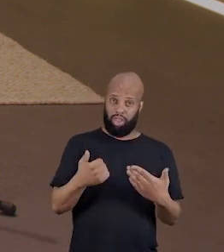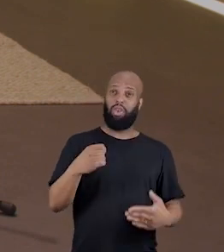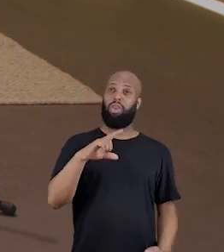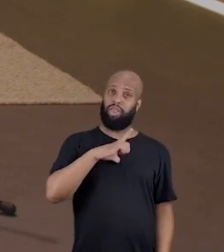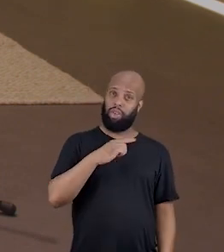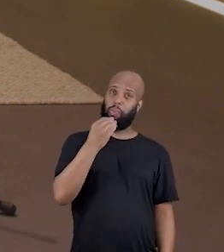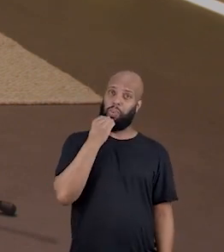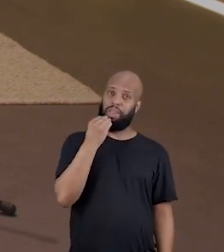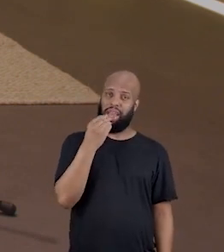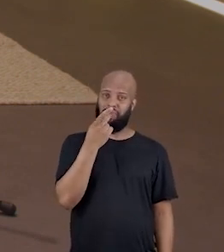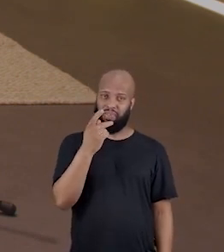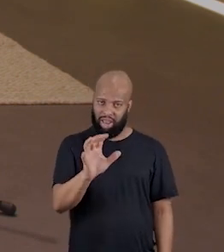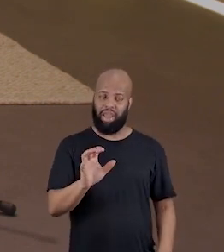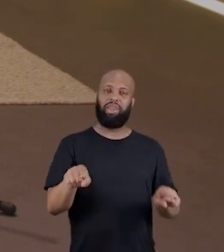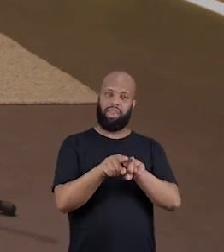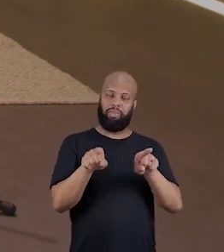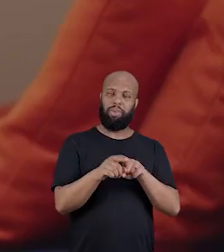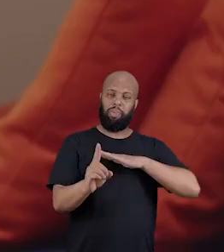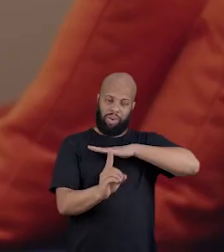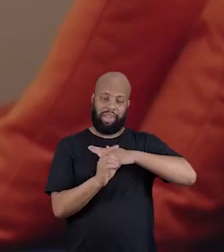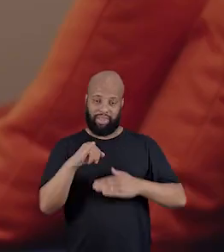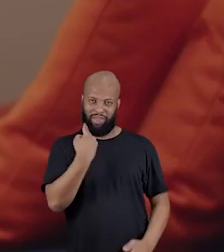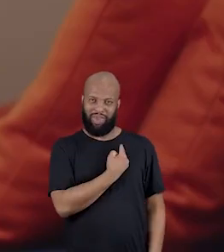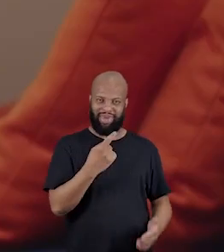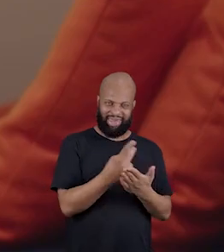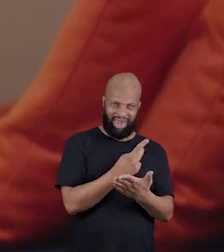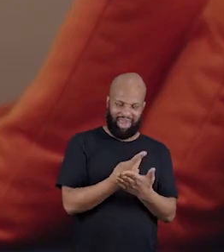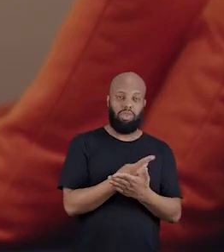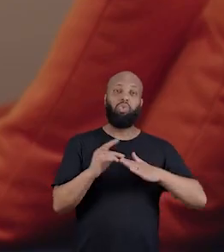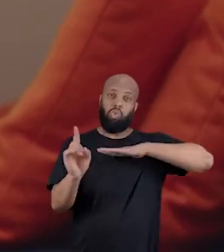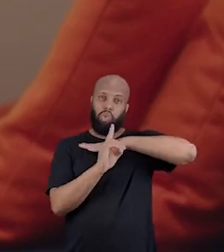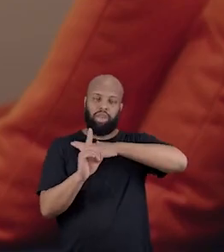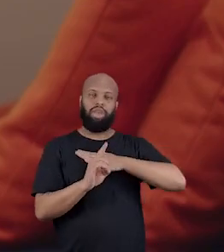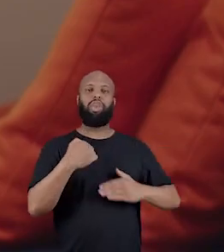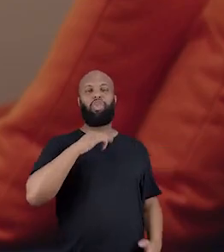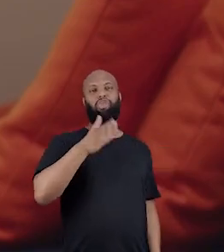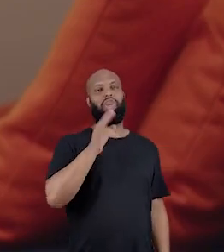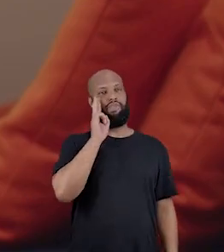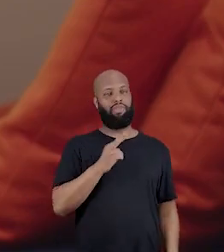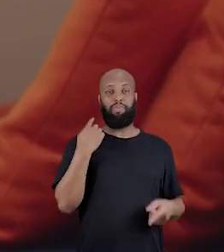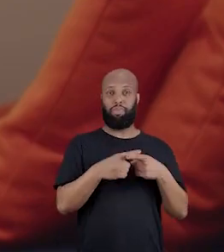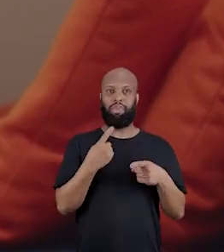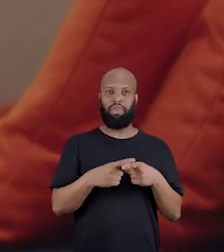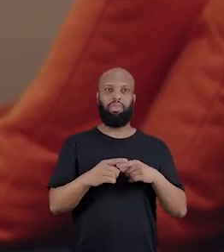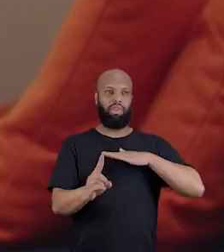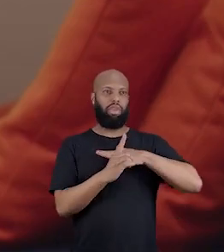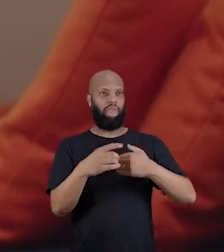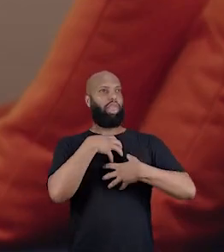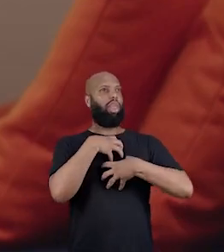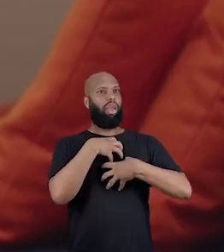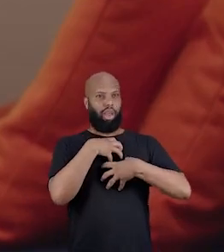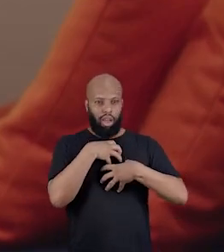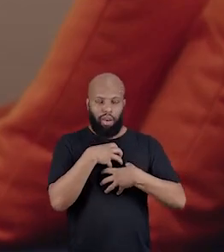E quanta ponta tem oportunidade de fazer isso com o próprio cliente, né? Eventualmente, se a gente erra com o cliente, eu já escutei muitos casos onde a gente surpreendeu o